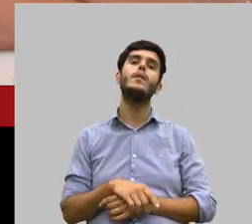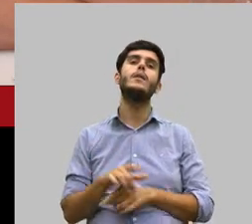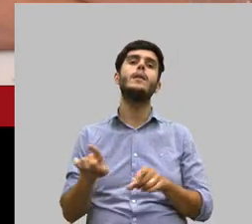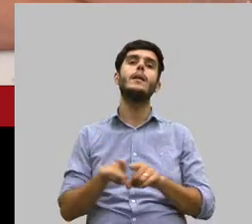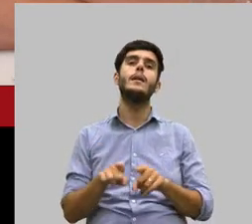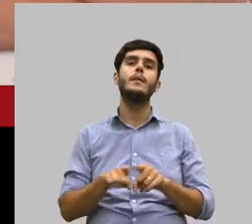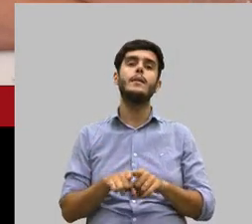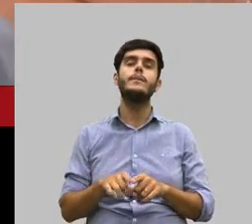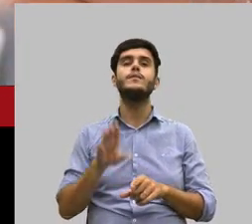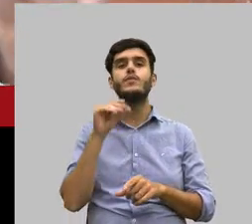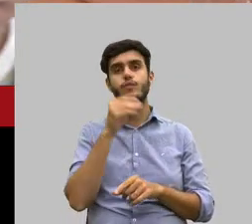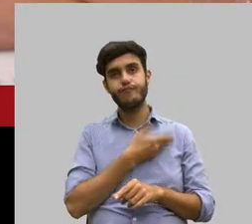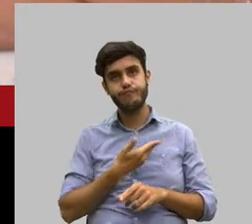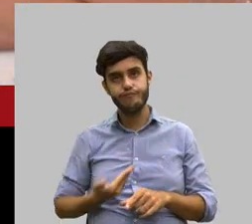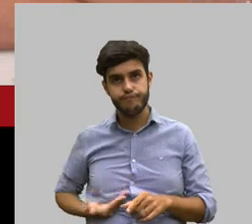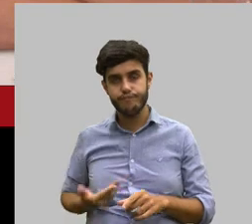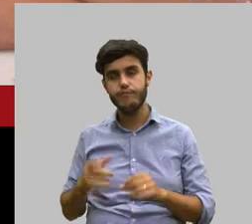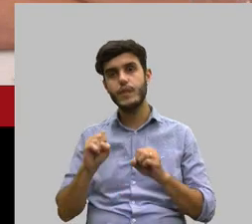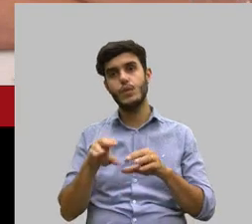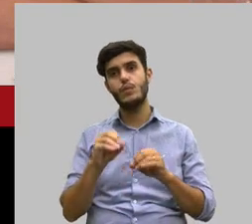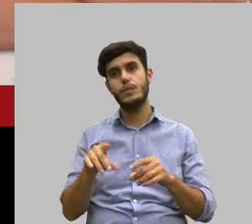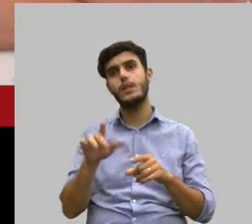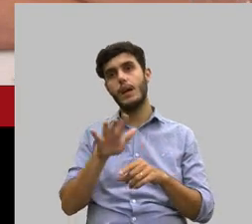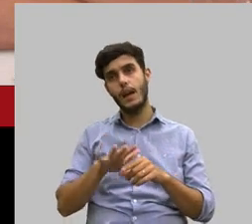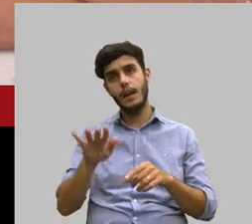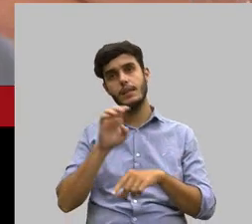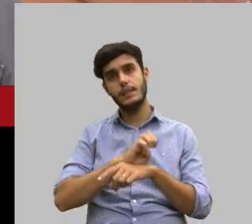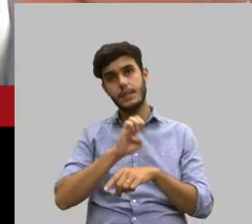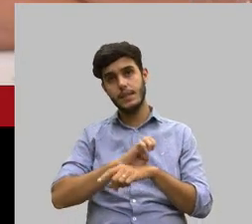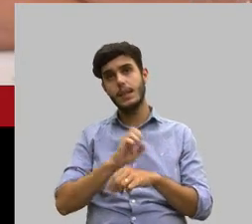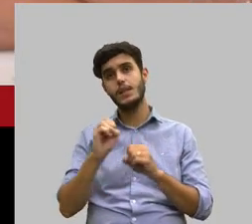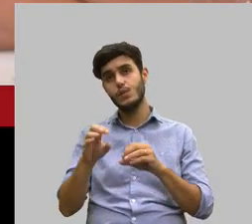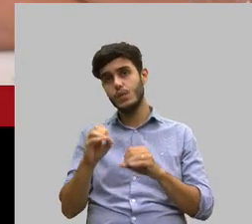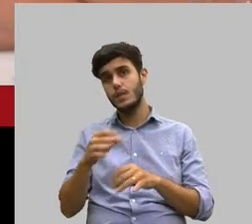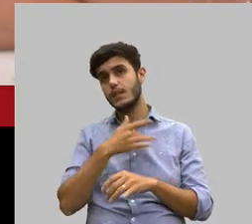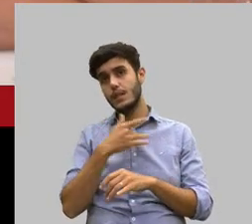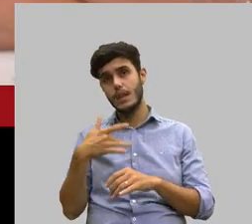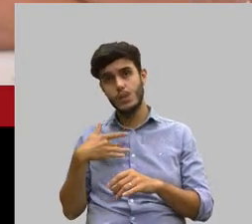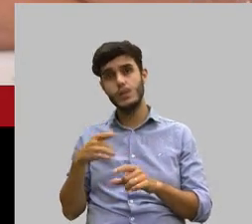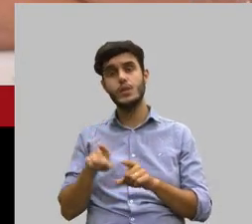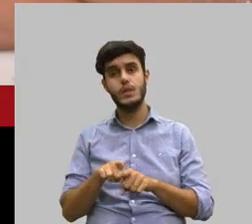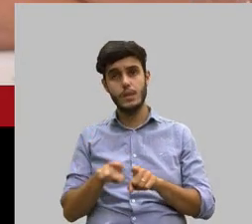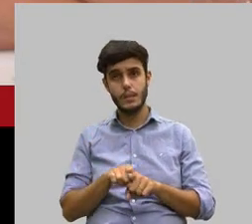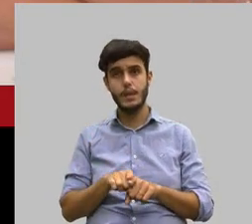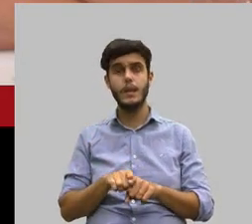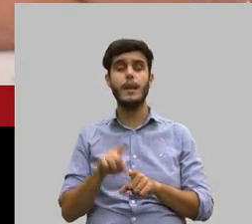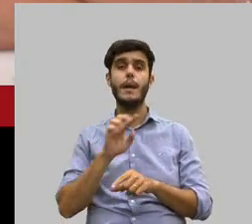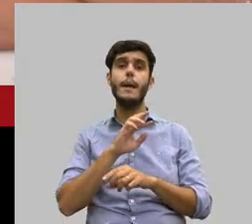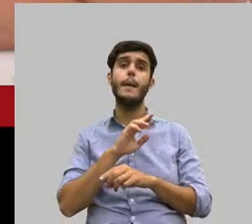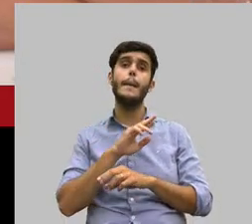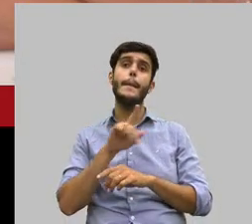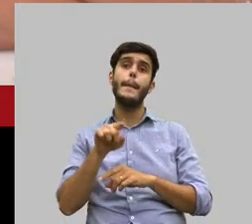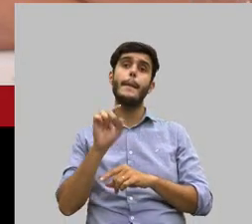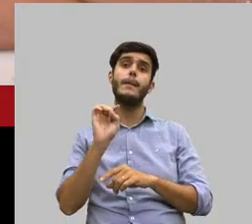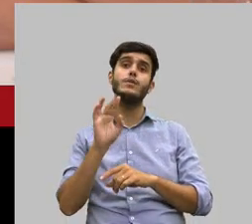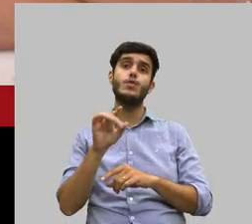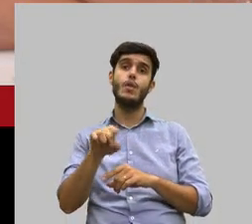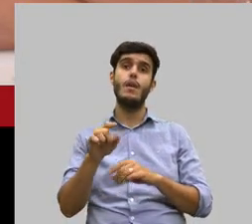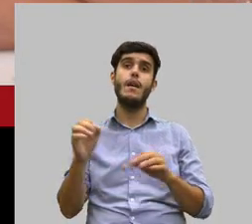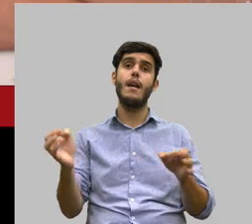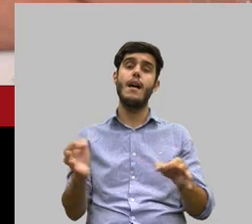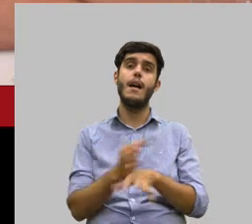sistema sócio educativo e das demais áreas do estado educação saúde para que não venha arrebentar